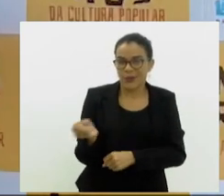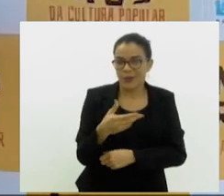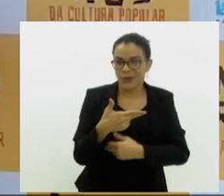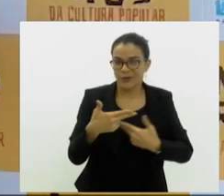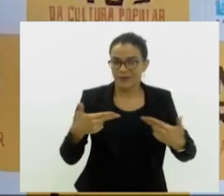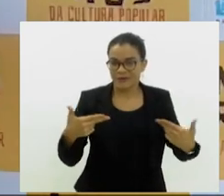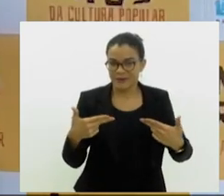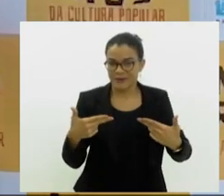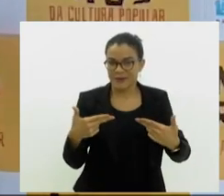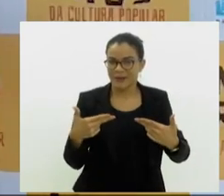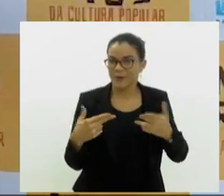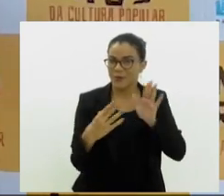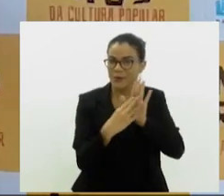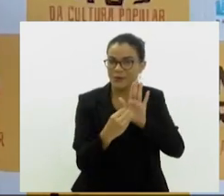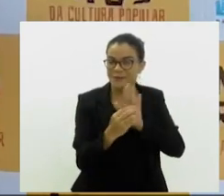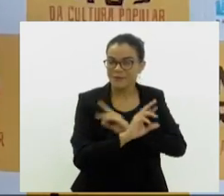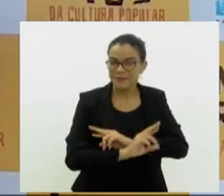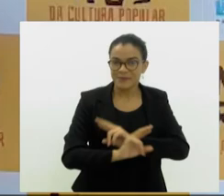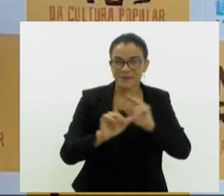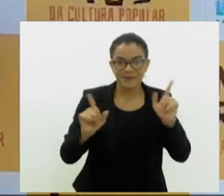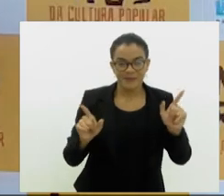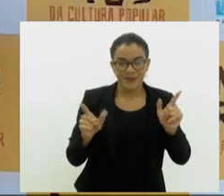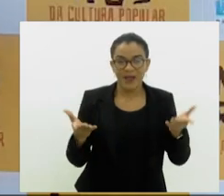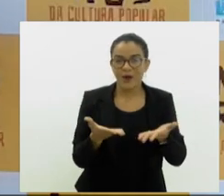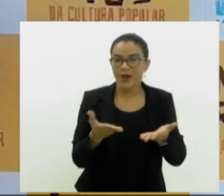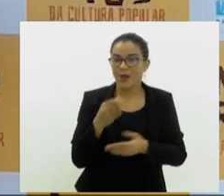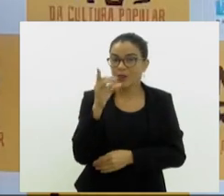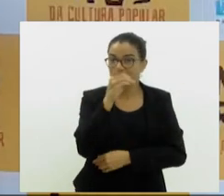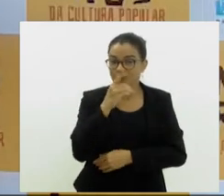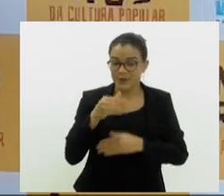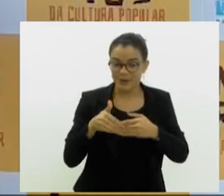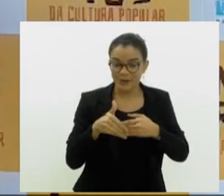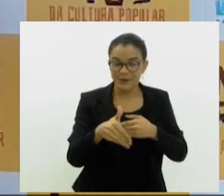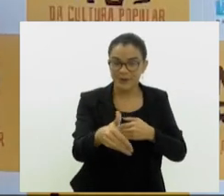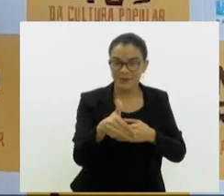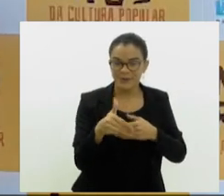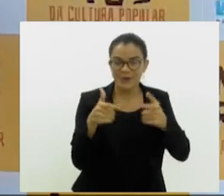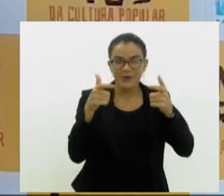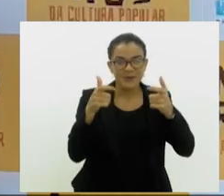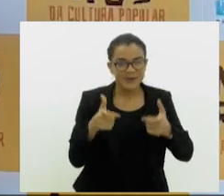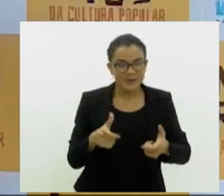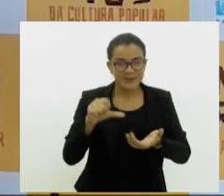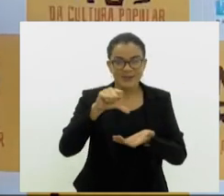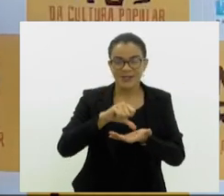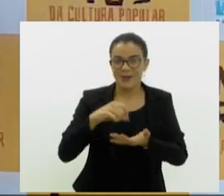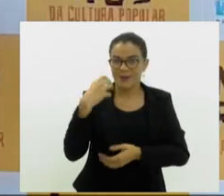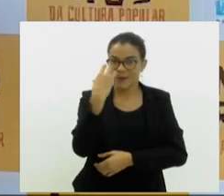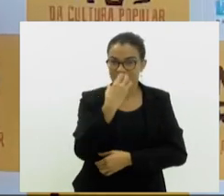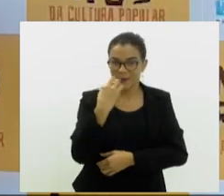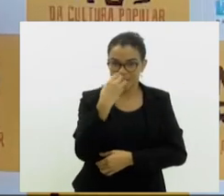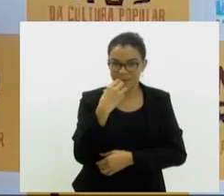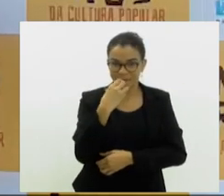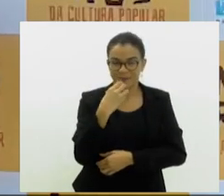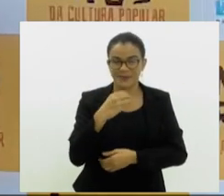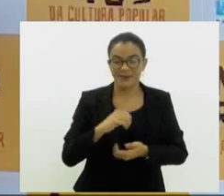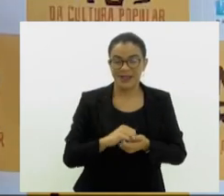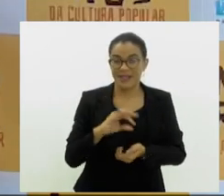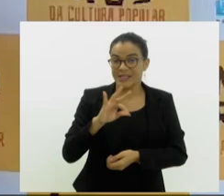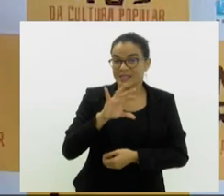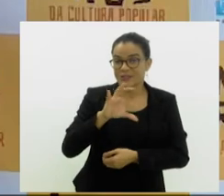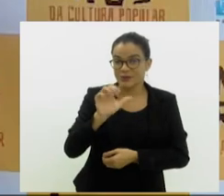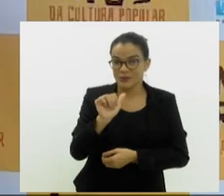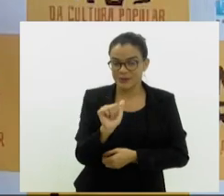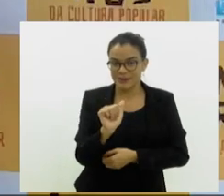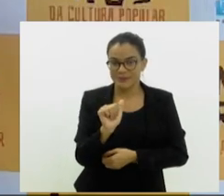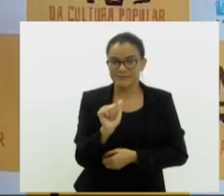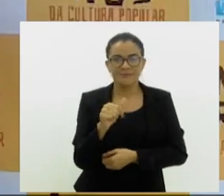formato diferente, e a gente vai estar no próximo domingo ocupando o Centro da Música Carioca Arthur da Távola, na Tijuca.